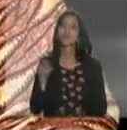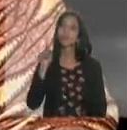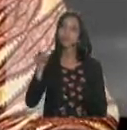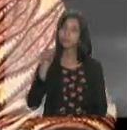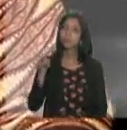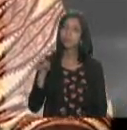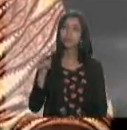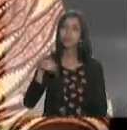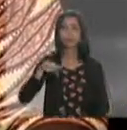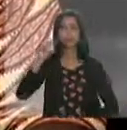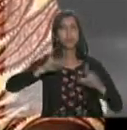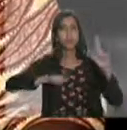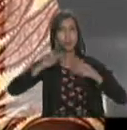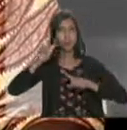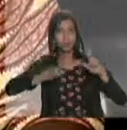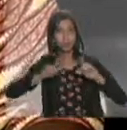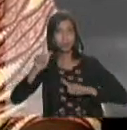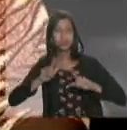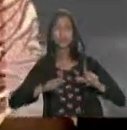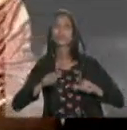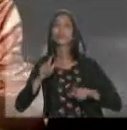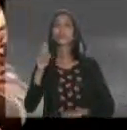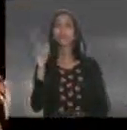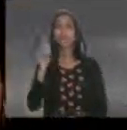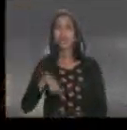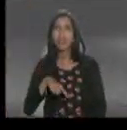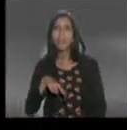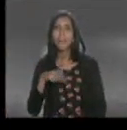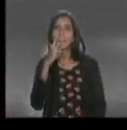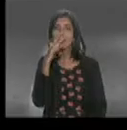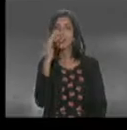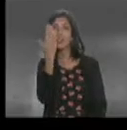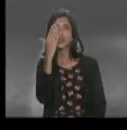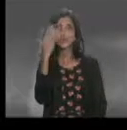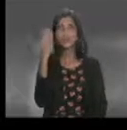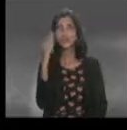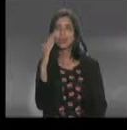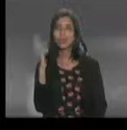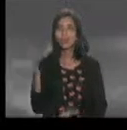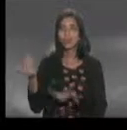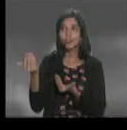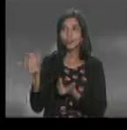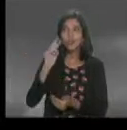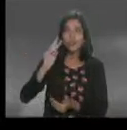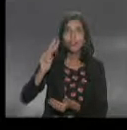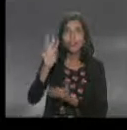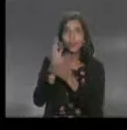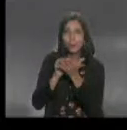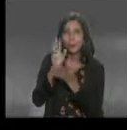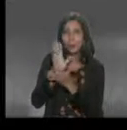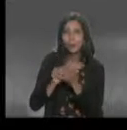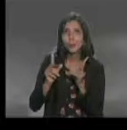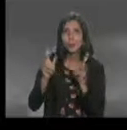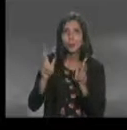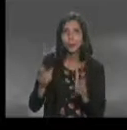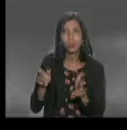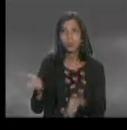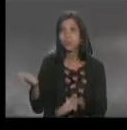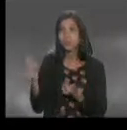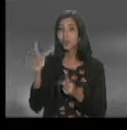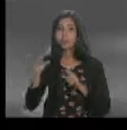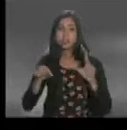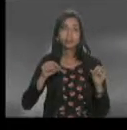a vocês, ao programa, que é esse espelho que está servindo para jovens que estão aí, para jovens que não